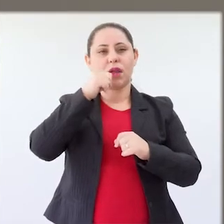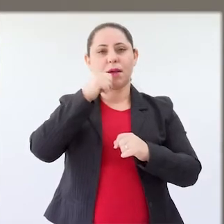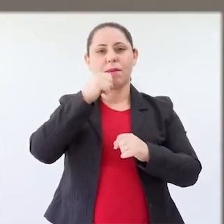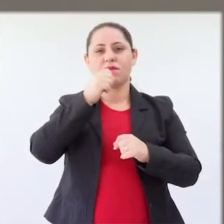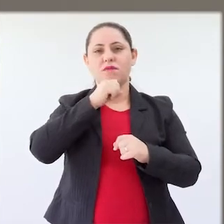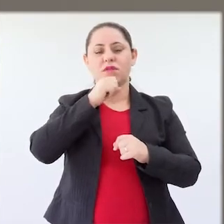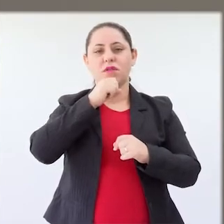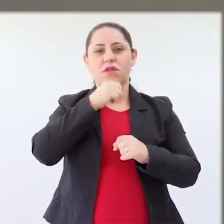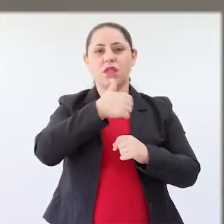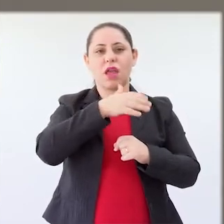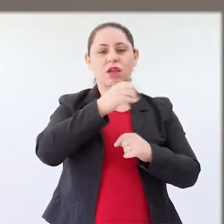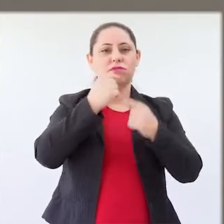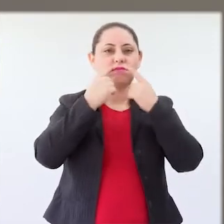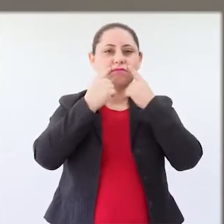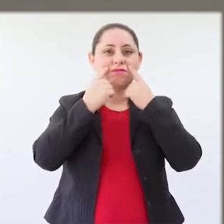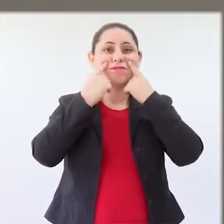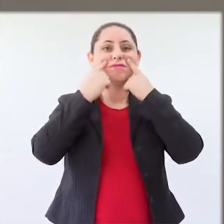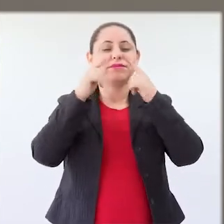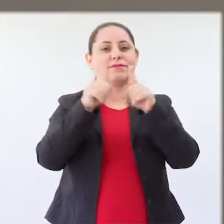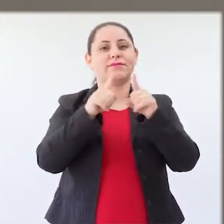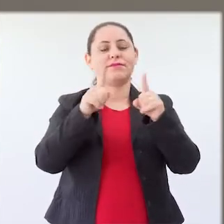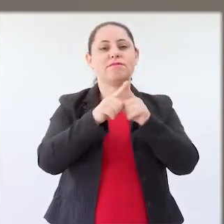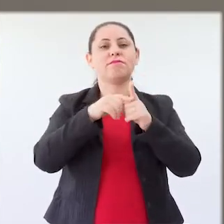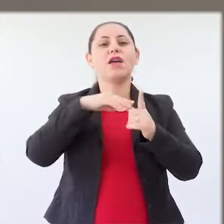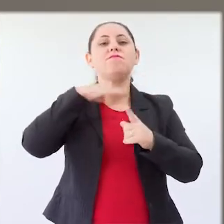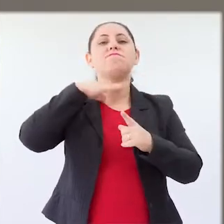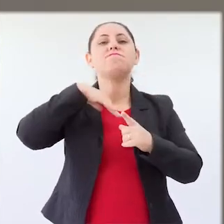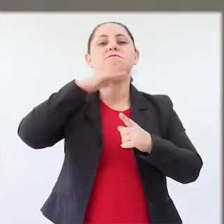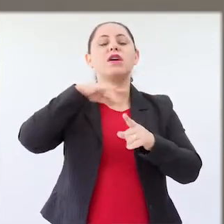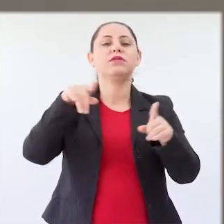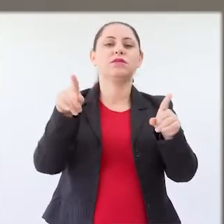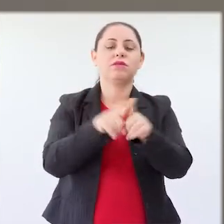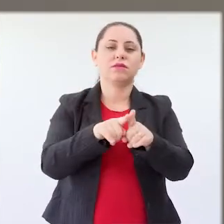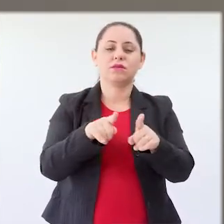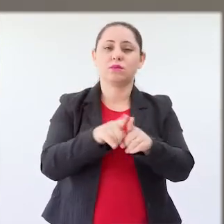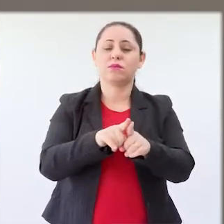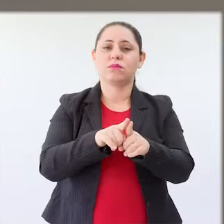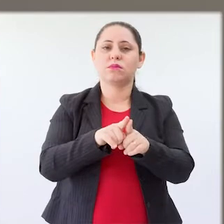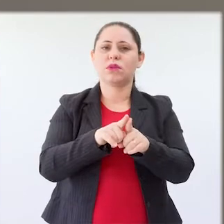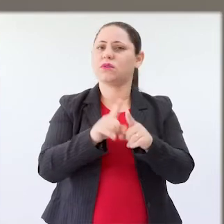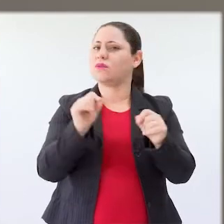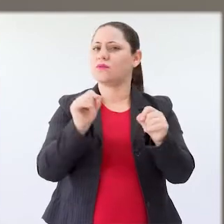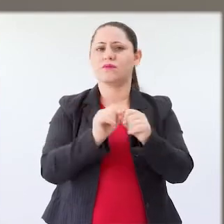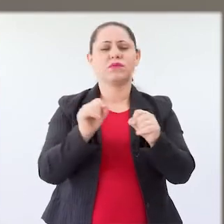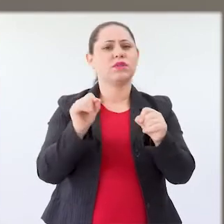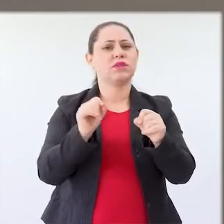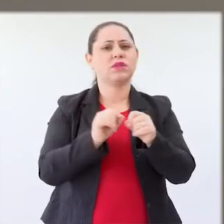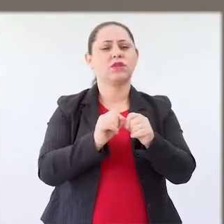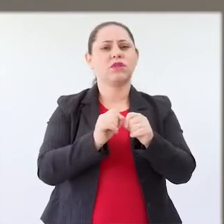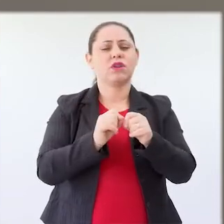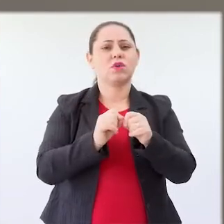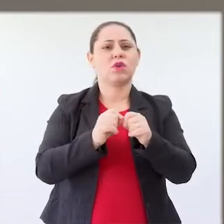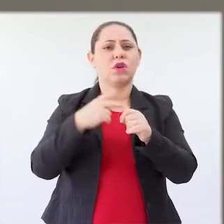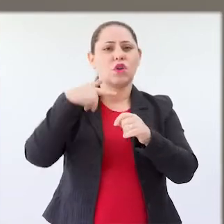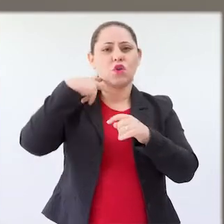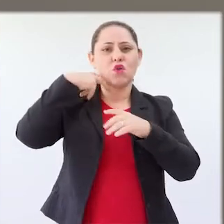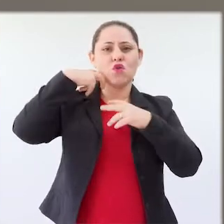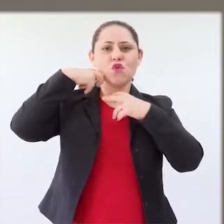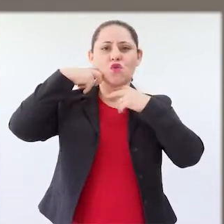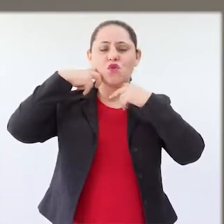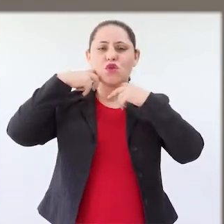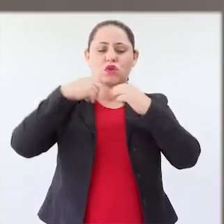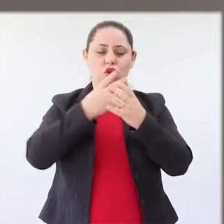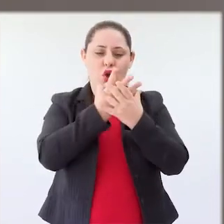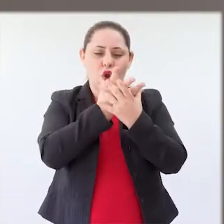rejuvenescem 10 anos, né? Tira o bigode chinês, tira a papada, né? Sem fazer o famoso lift facial,